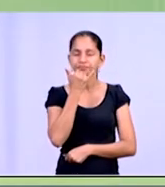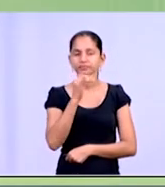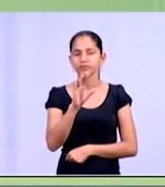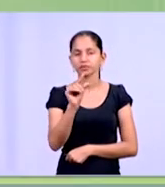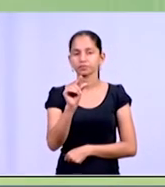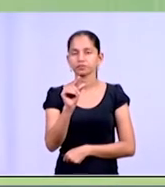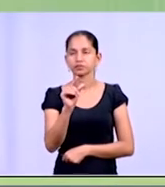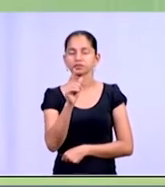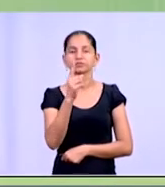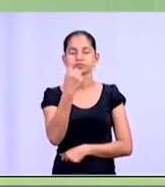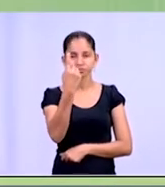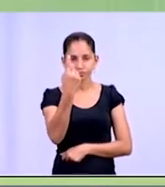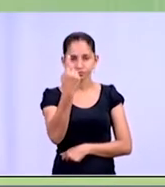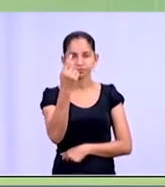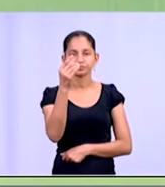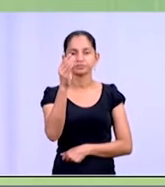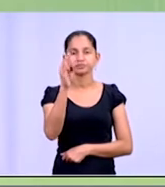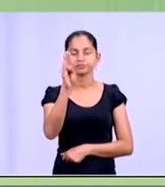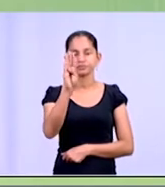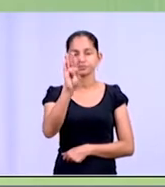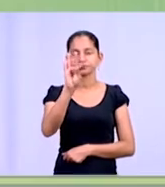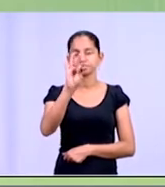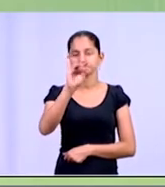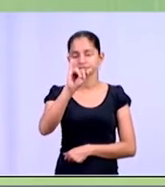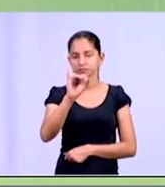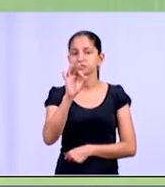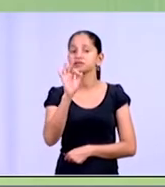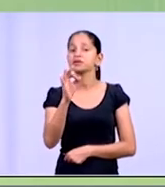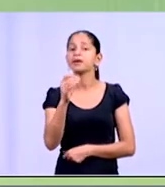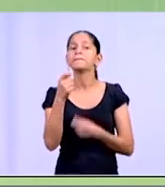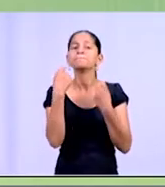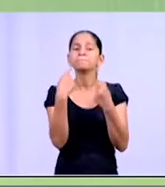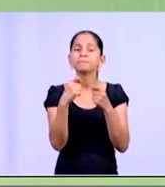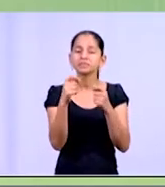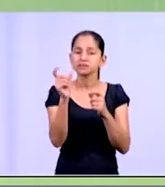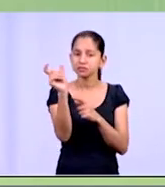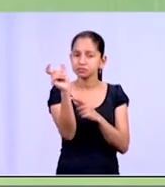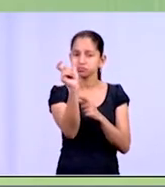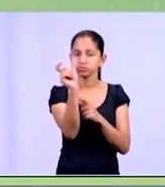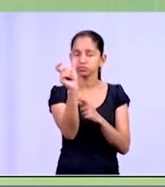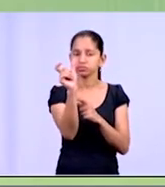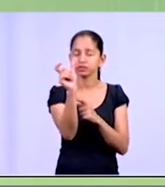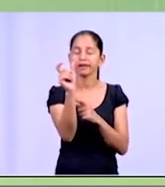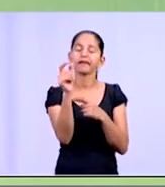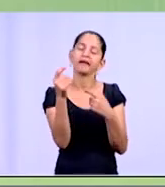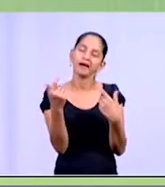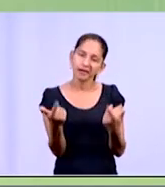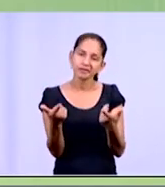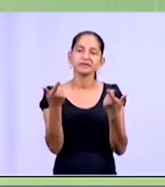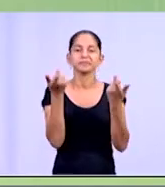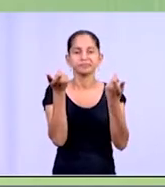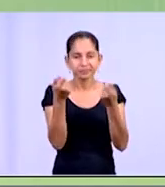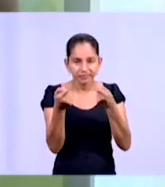o 1 bit é a unidade mínima de informação, só que a gente precisa de uma palavra de 8 bits para definir